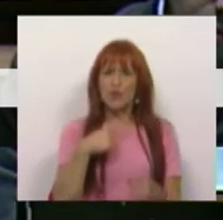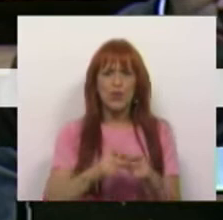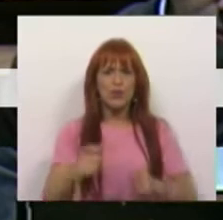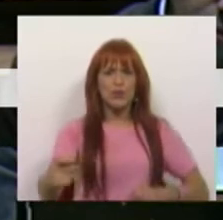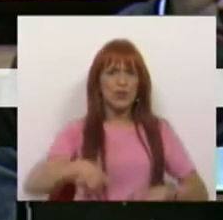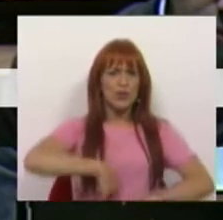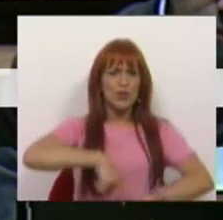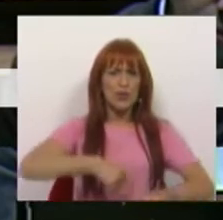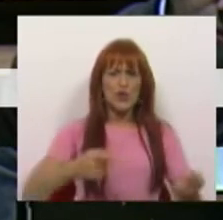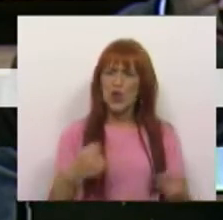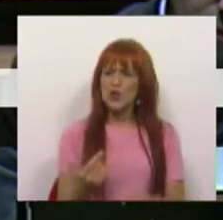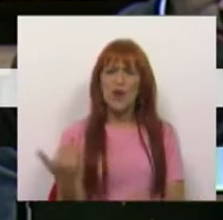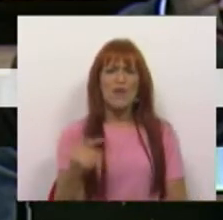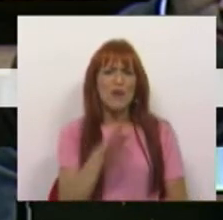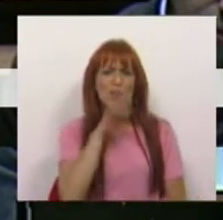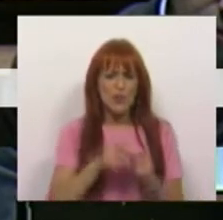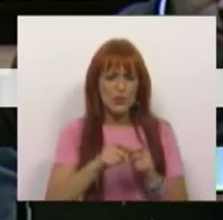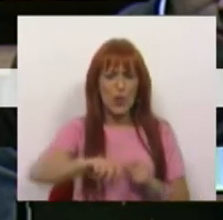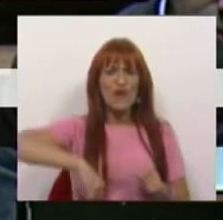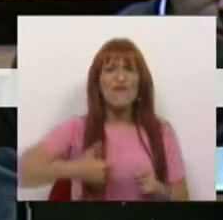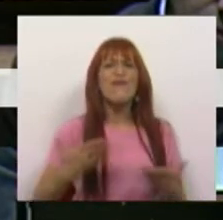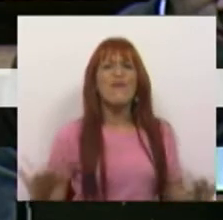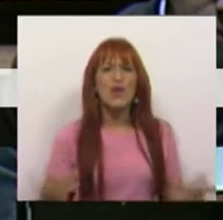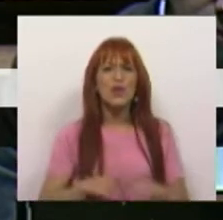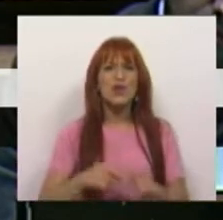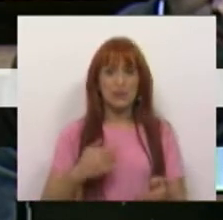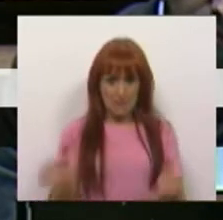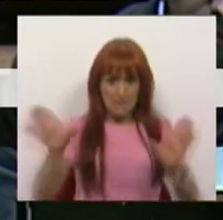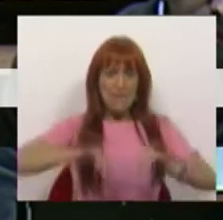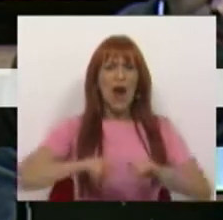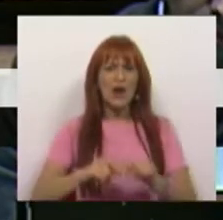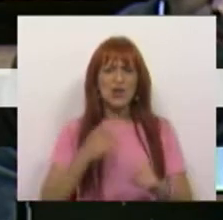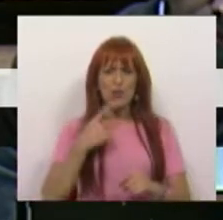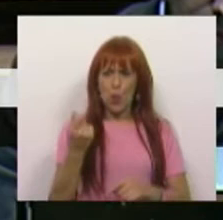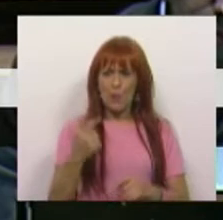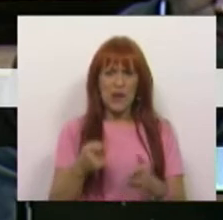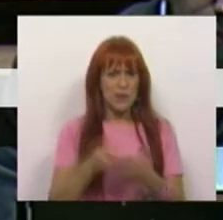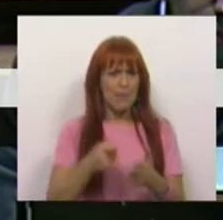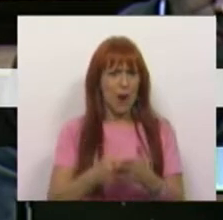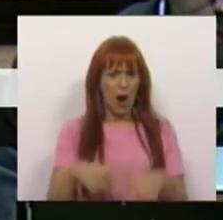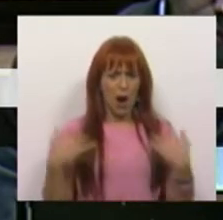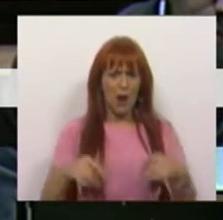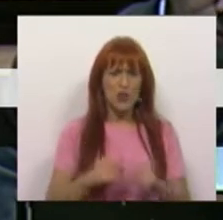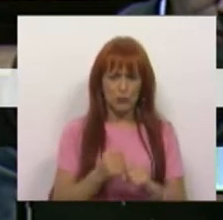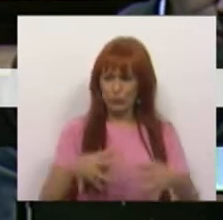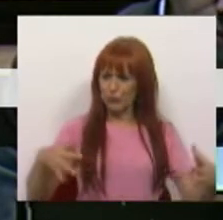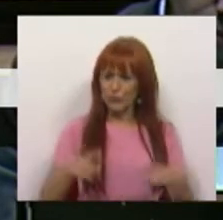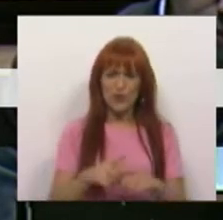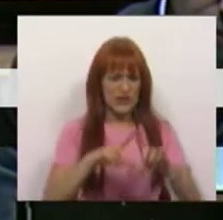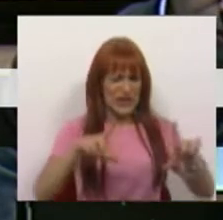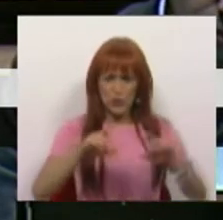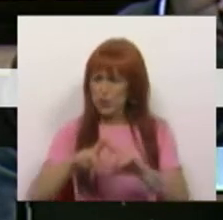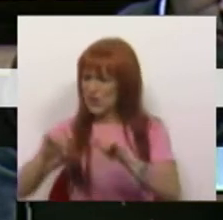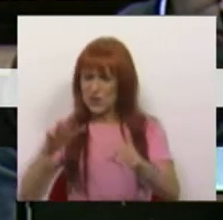alargado ou insuficiente número de carruagens na linha verde, ao que acresce o elevado preço das viagens, a multiplicação de títulos